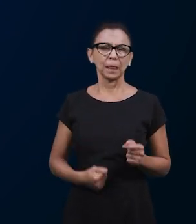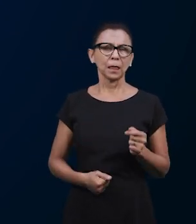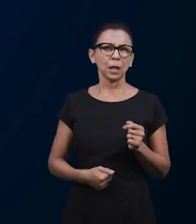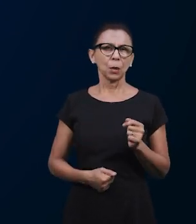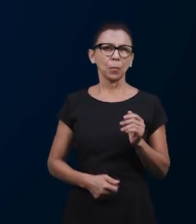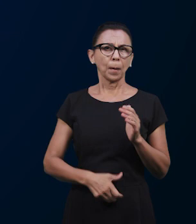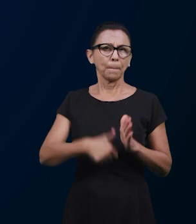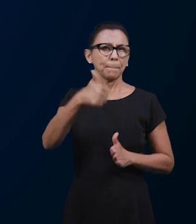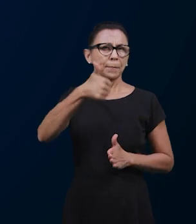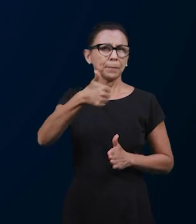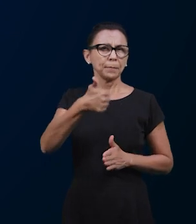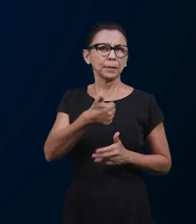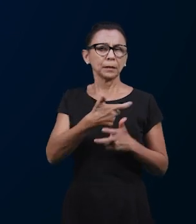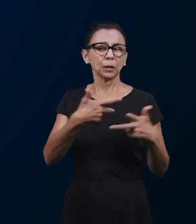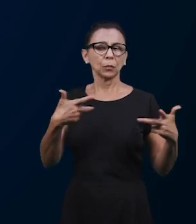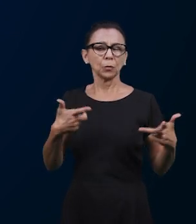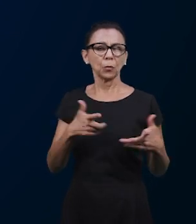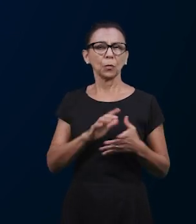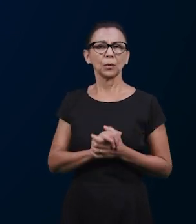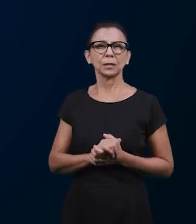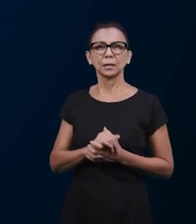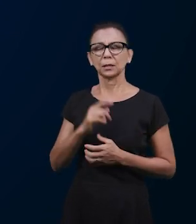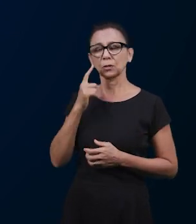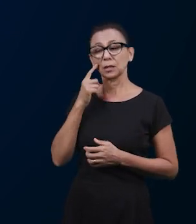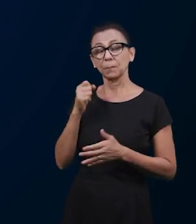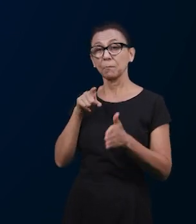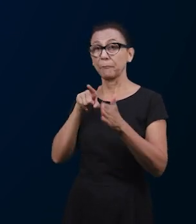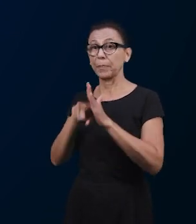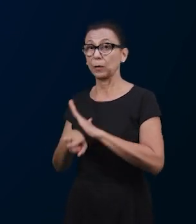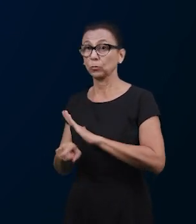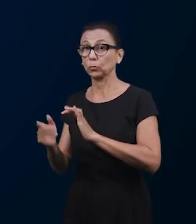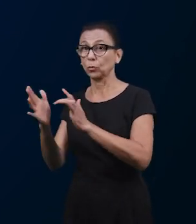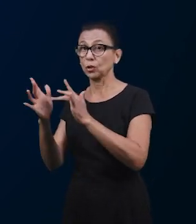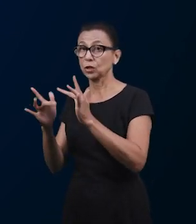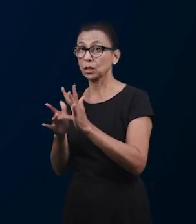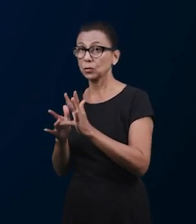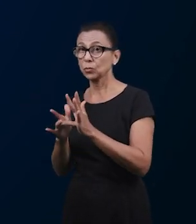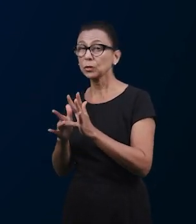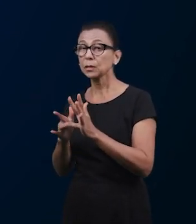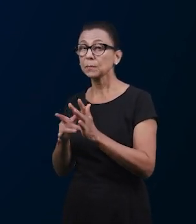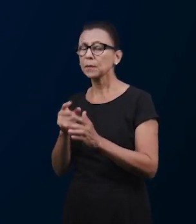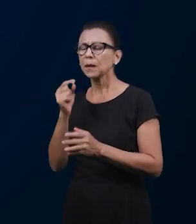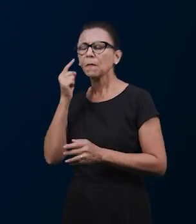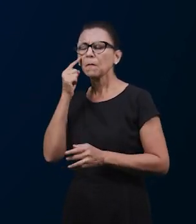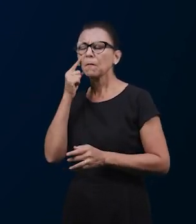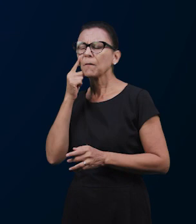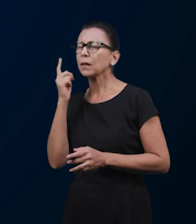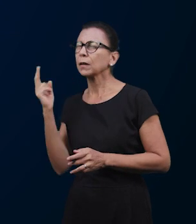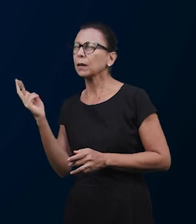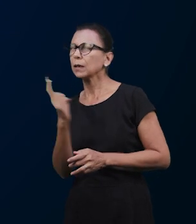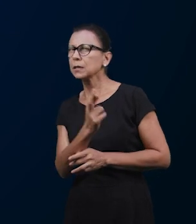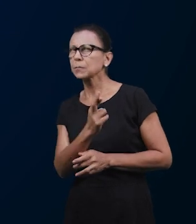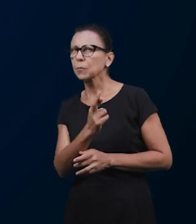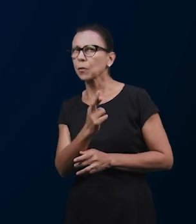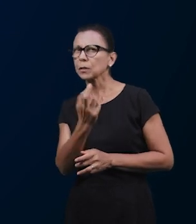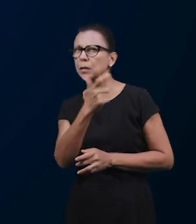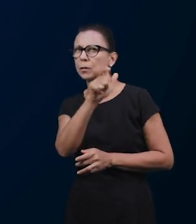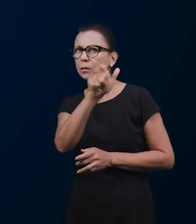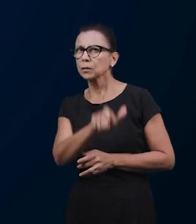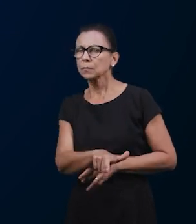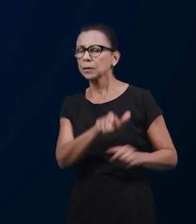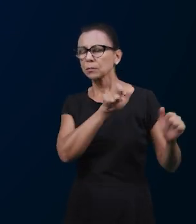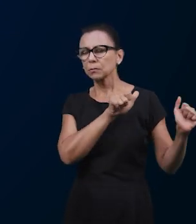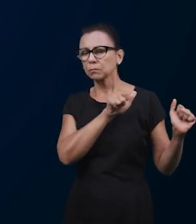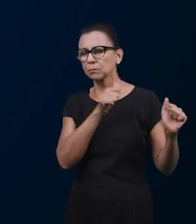intenção era tentar Jesus, ou seja, expor Jesus para aquelas pessoas, tentando neutralizar as palavras de salvação que Jesus ministrava,